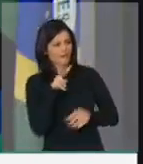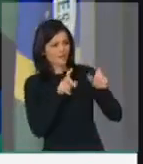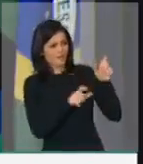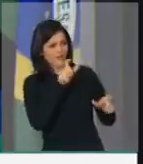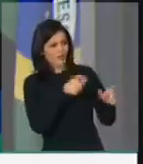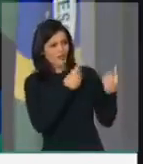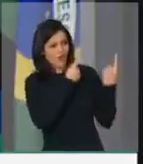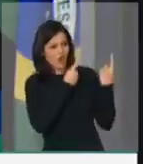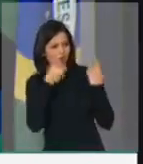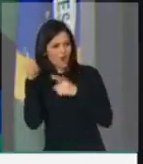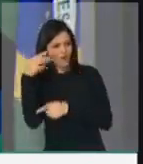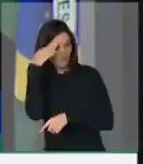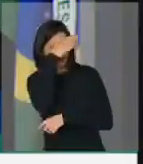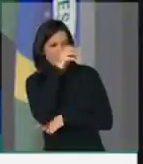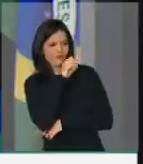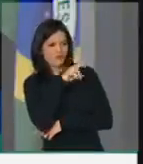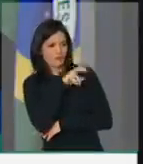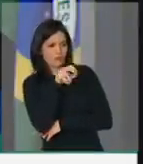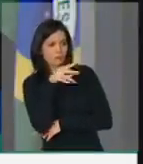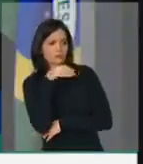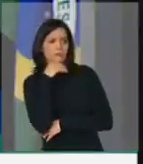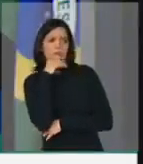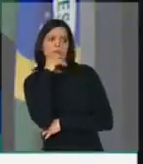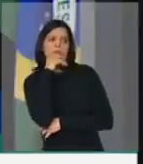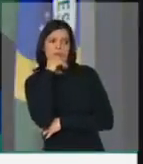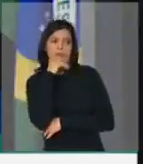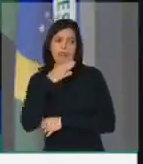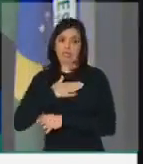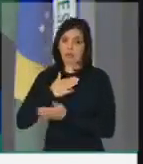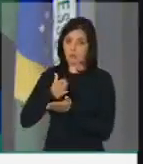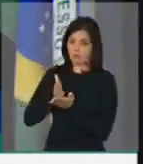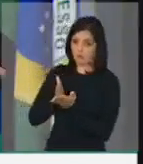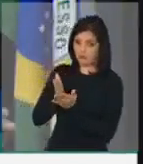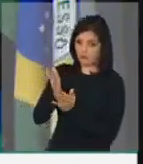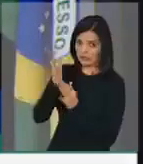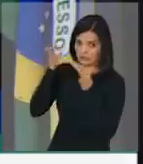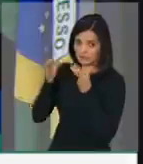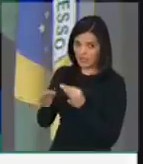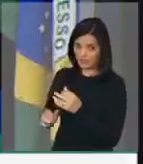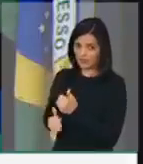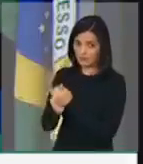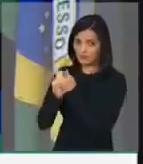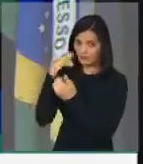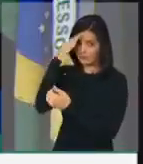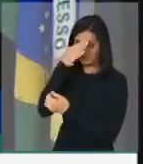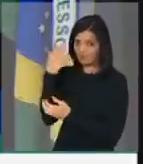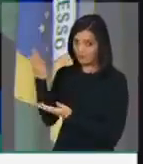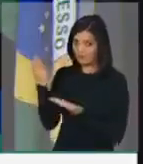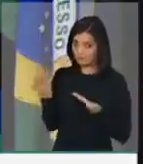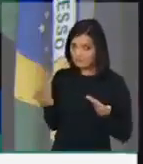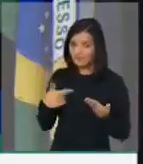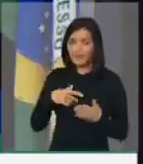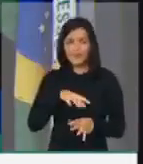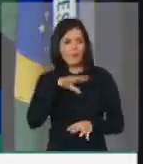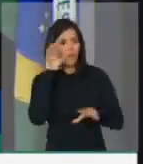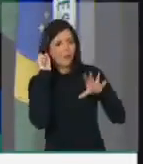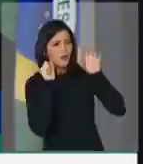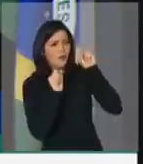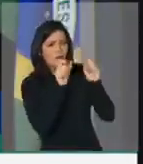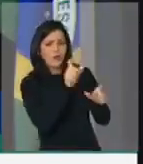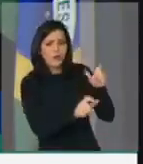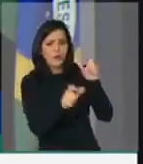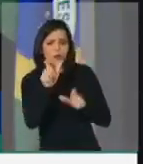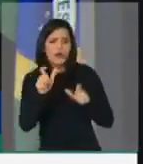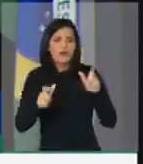tenho certeza de que estou no caminho certo e quando eu ouço a quantidade de